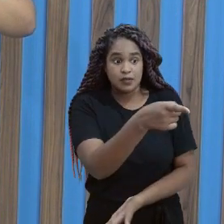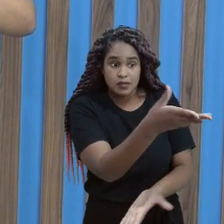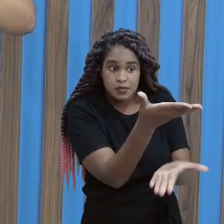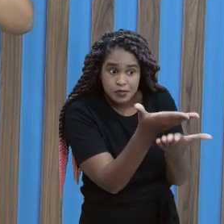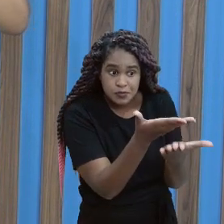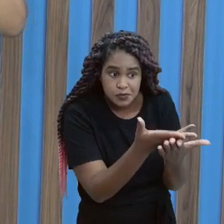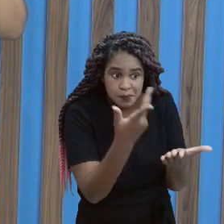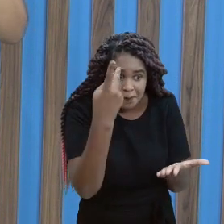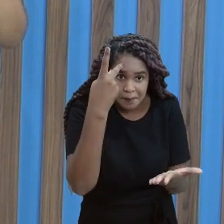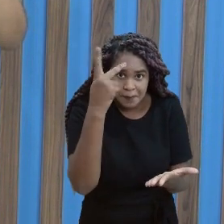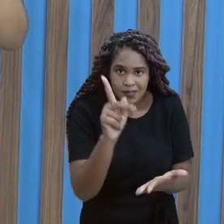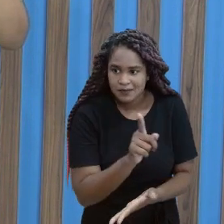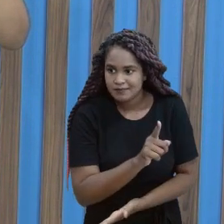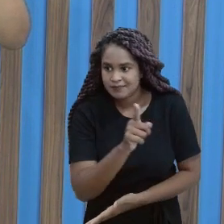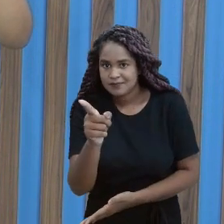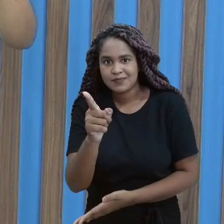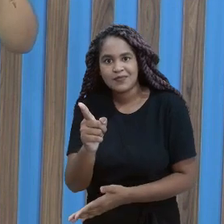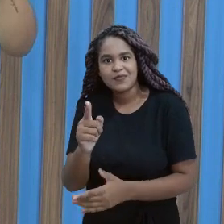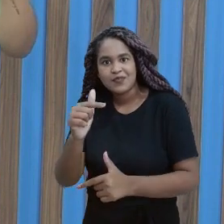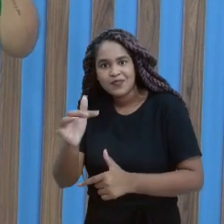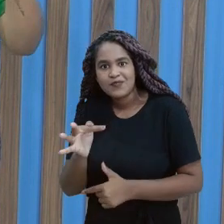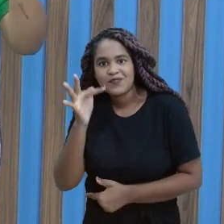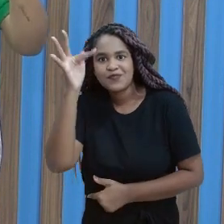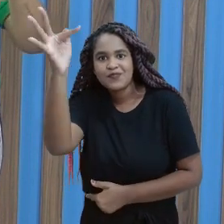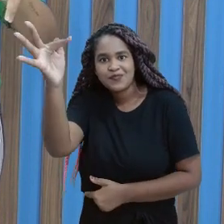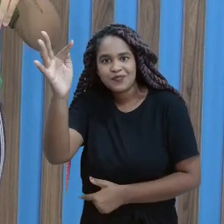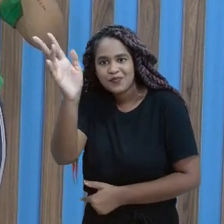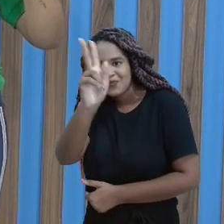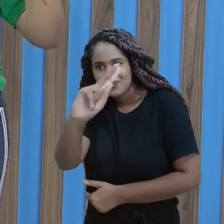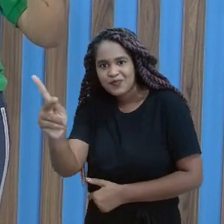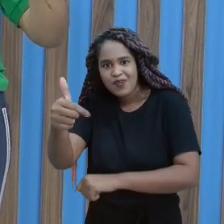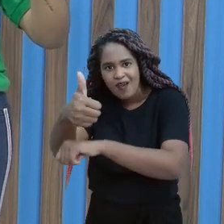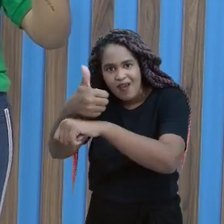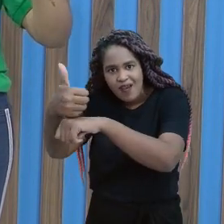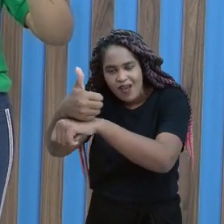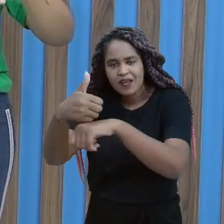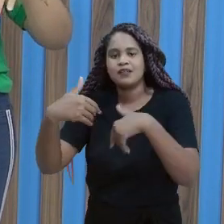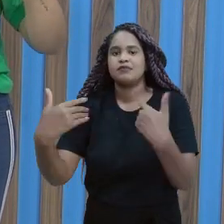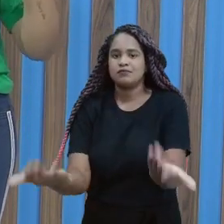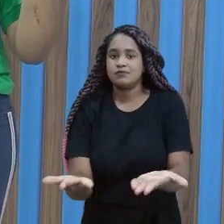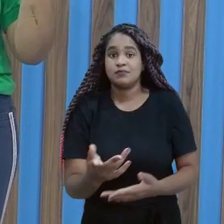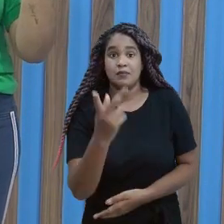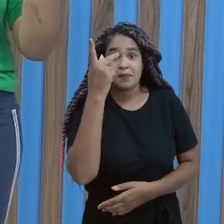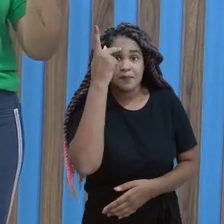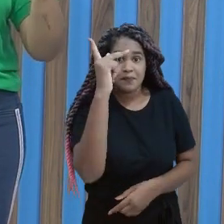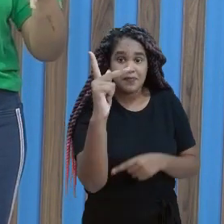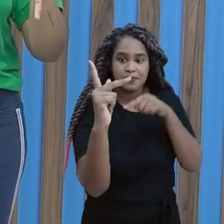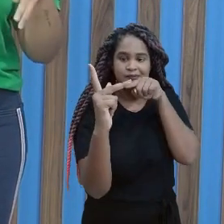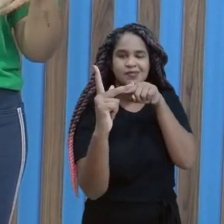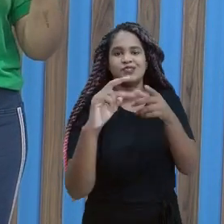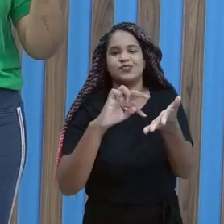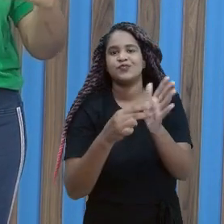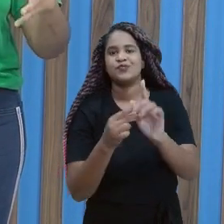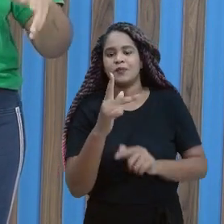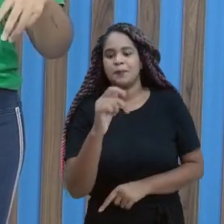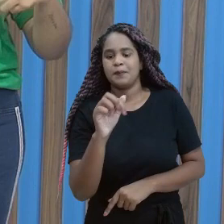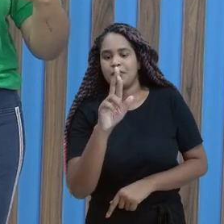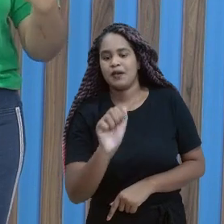professor. Então, estudar é o verbo, é a ação. O para é para indicar